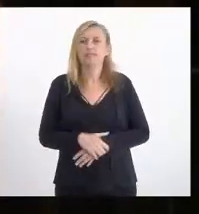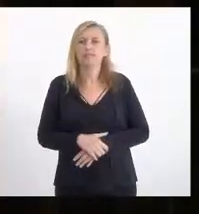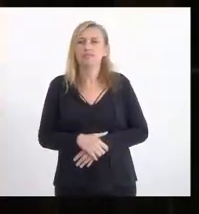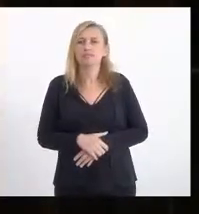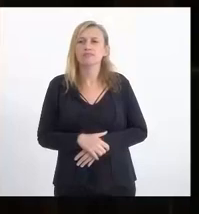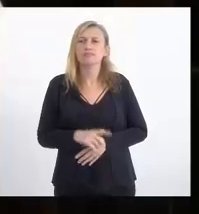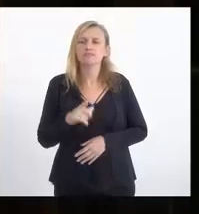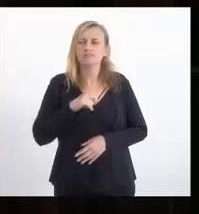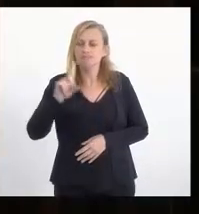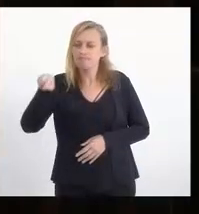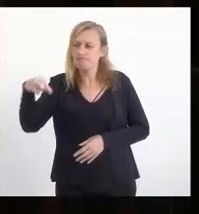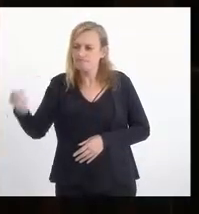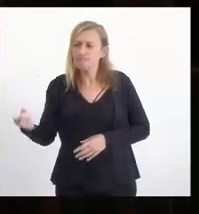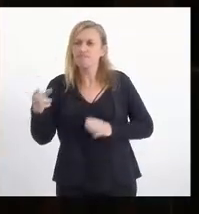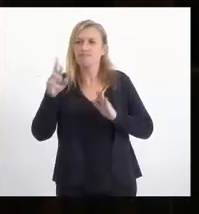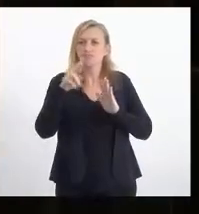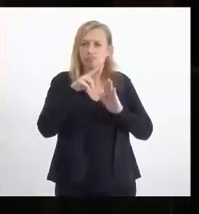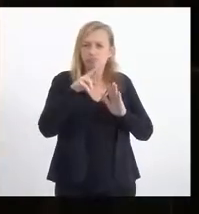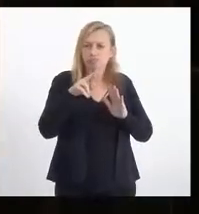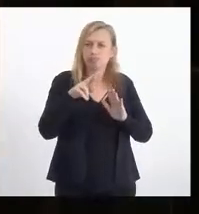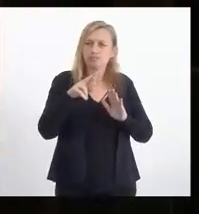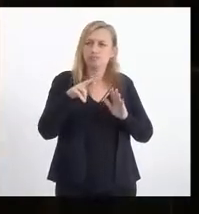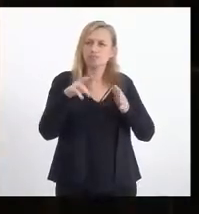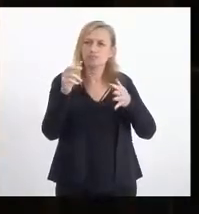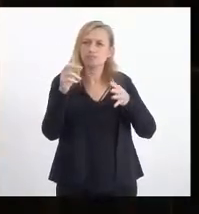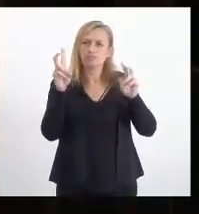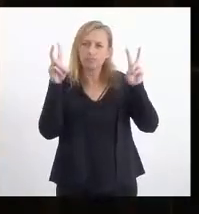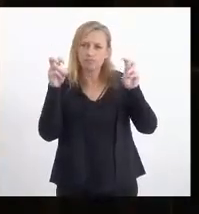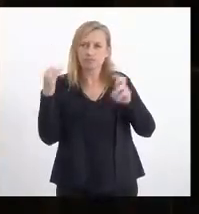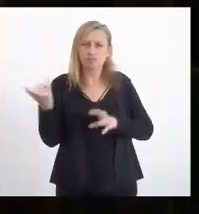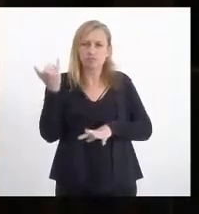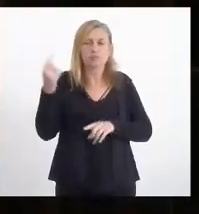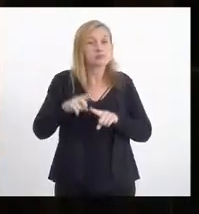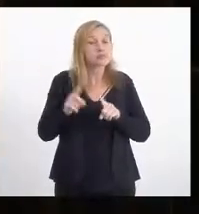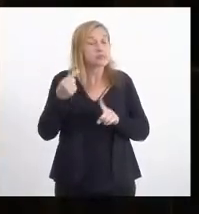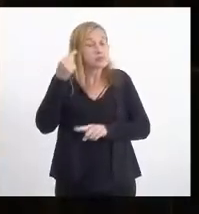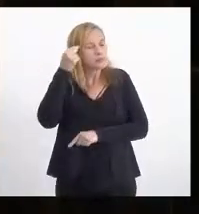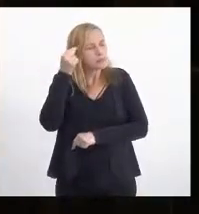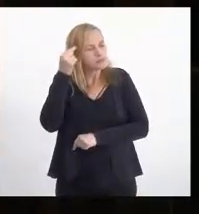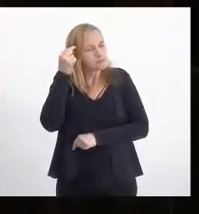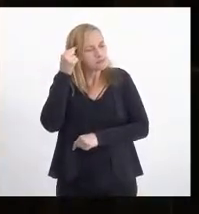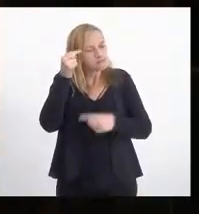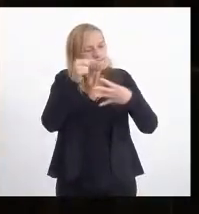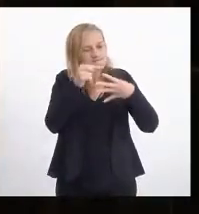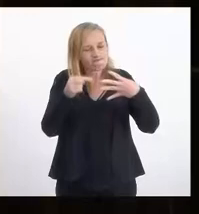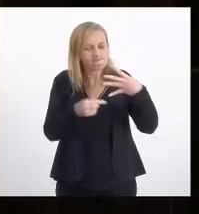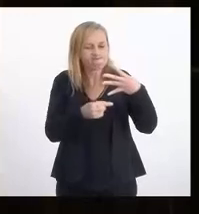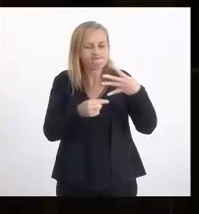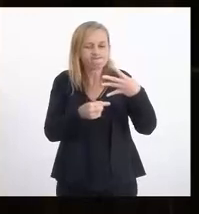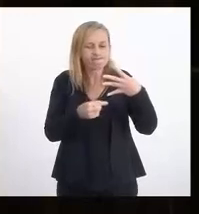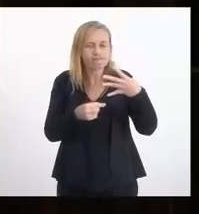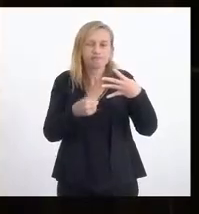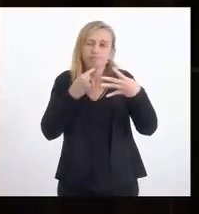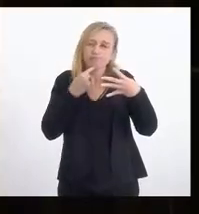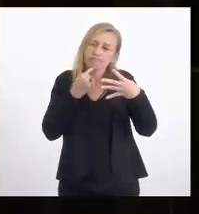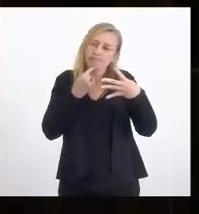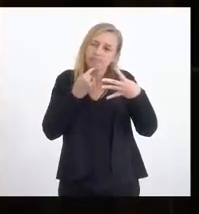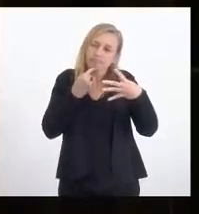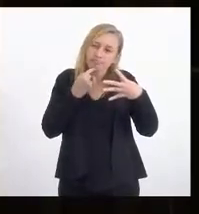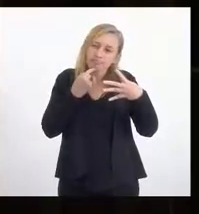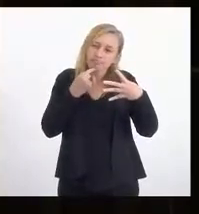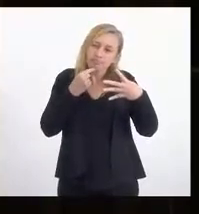o que existem outros Pontos importantes Mas penso que esses quatro seis sejam